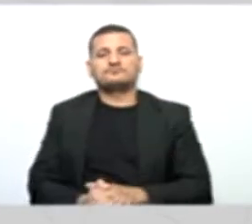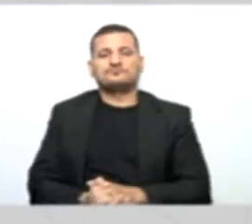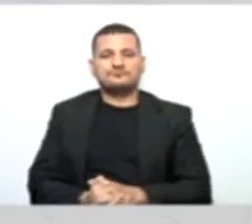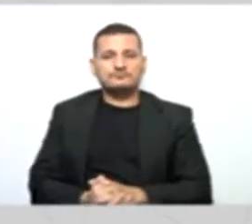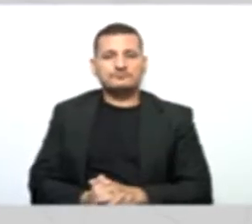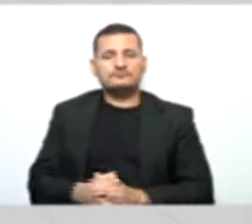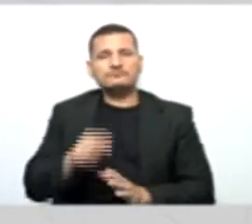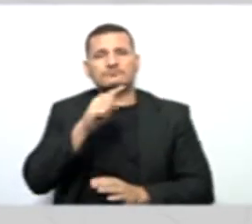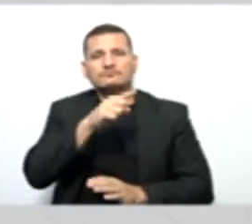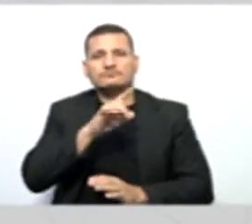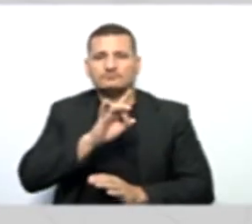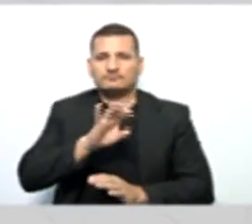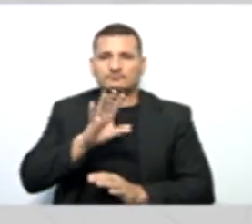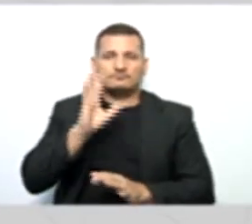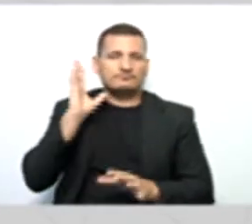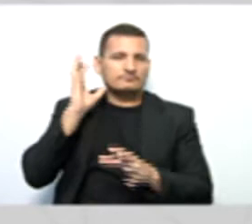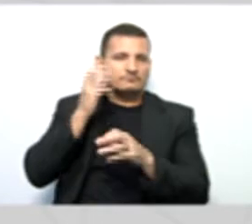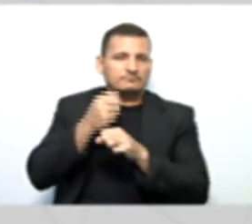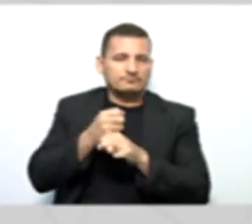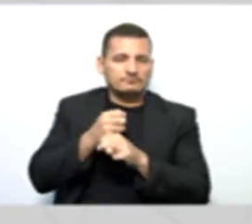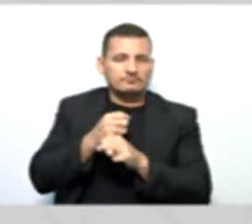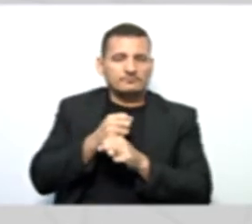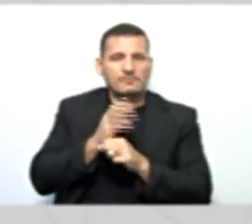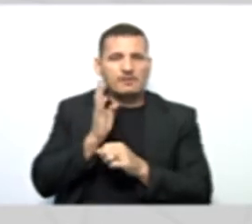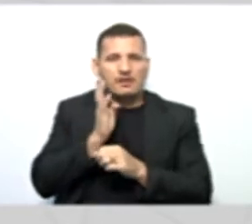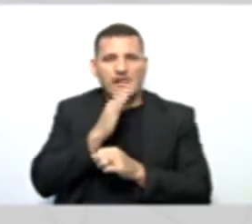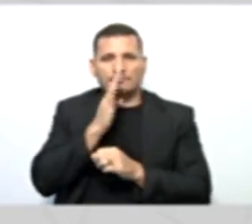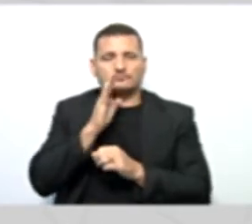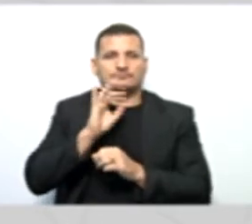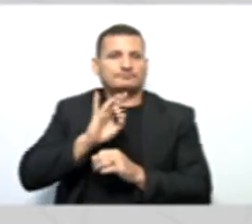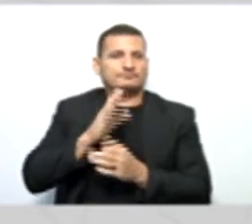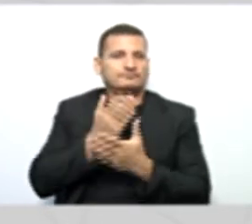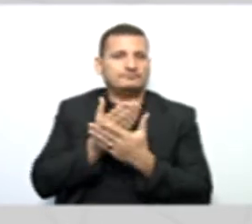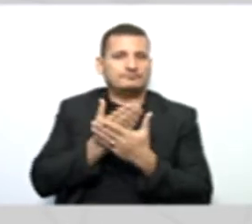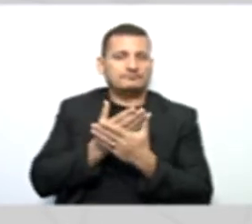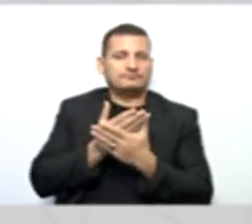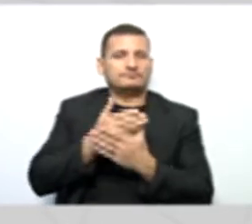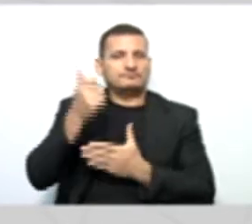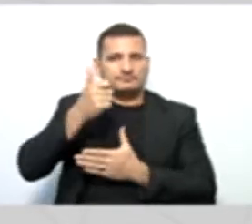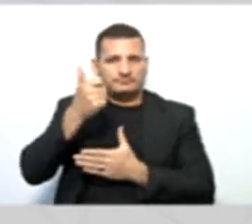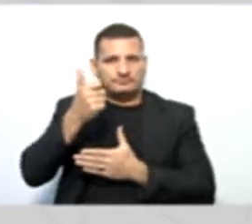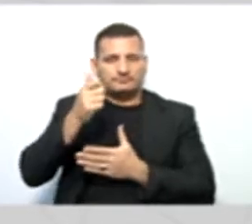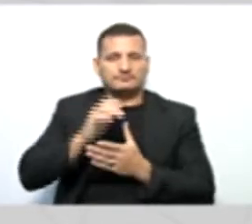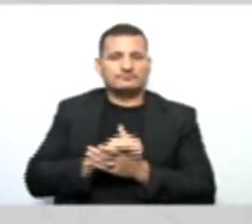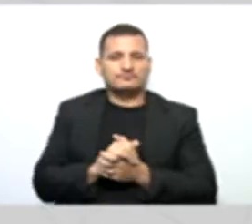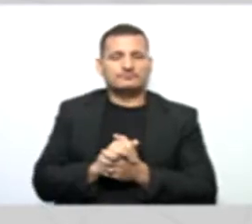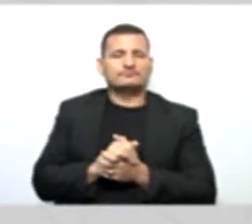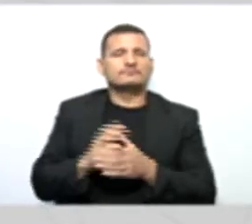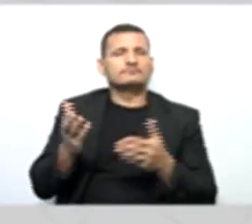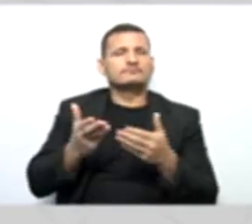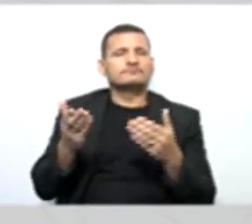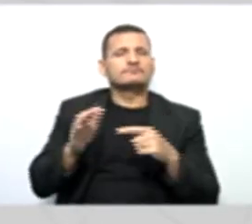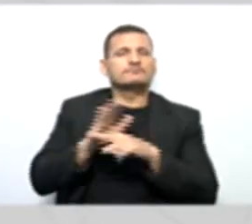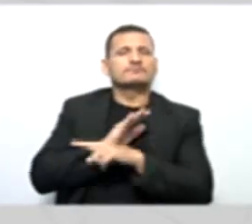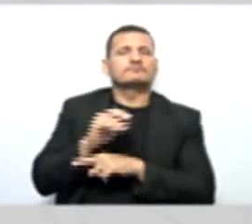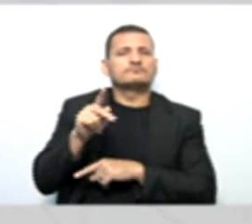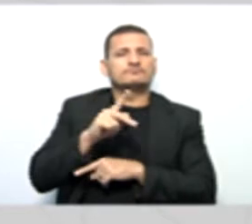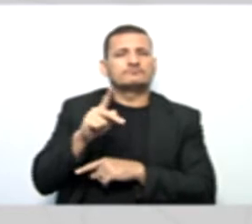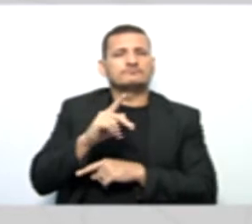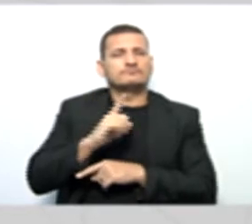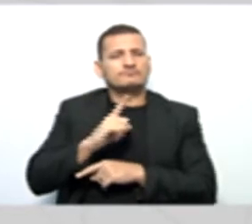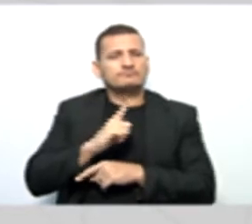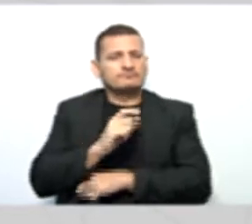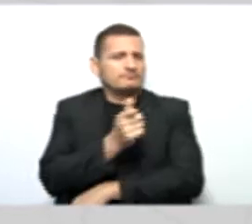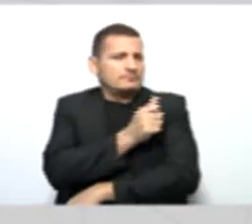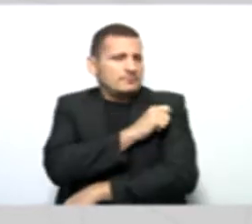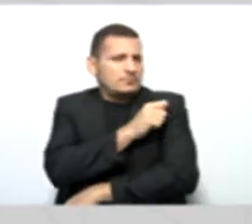foi uma pequena revisão bem rápida aqui da aula 01. Professor Eduardo, ficou alguém com alguma